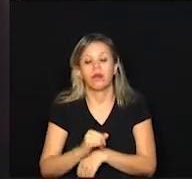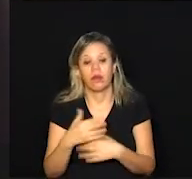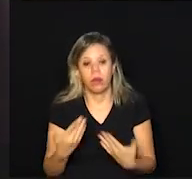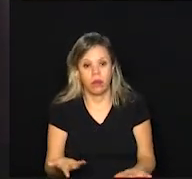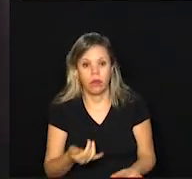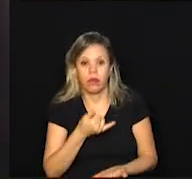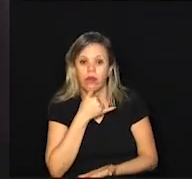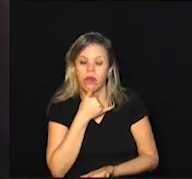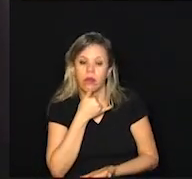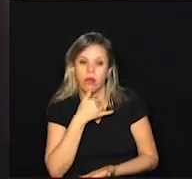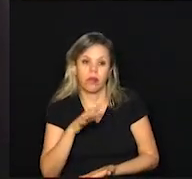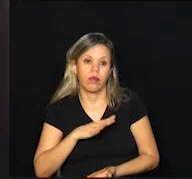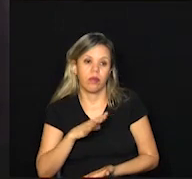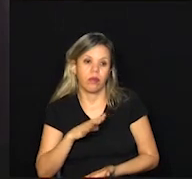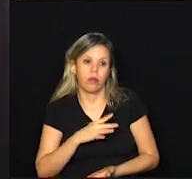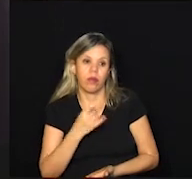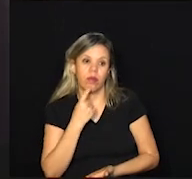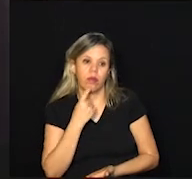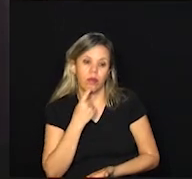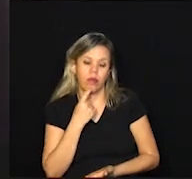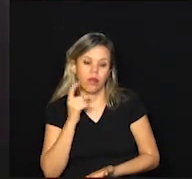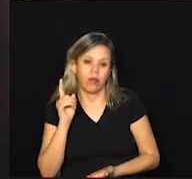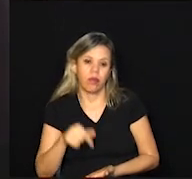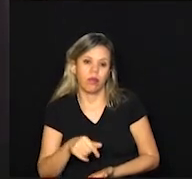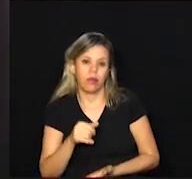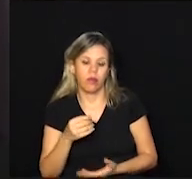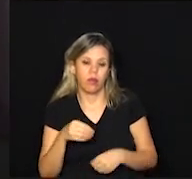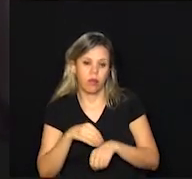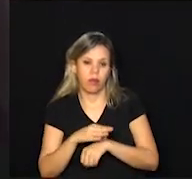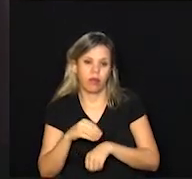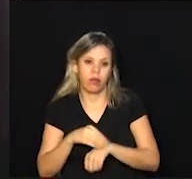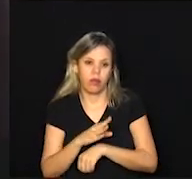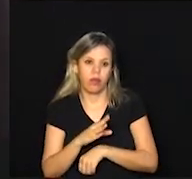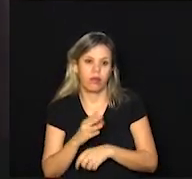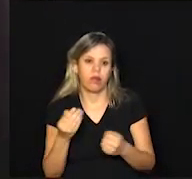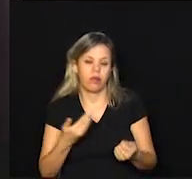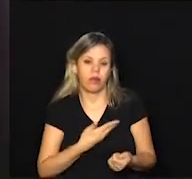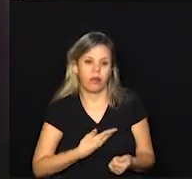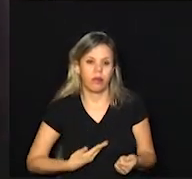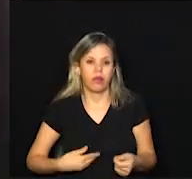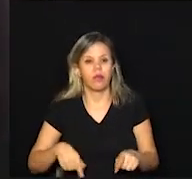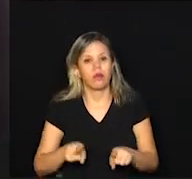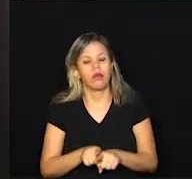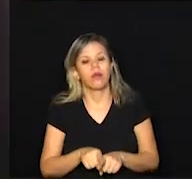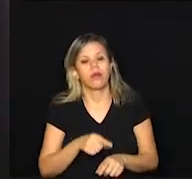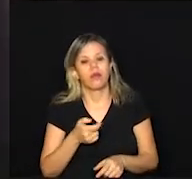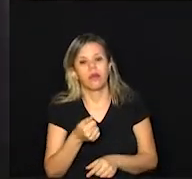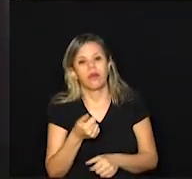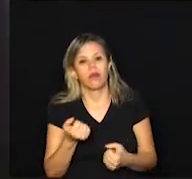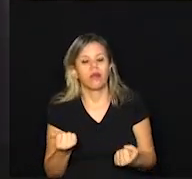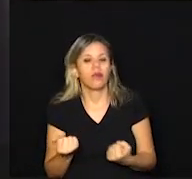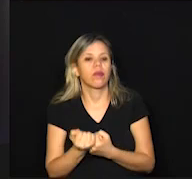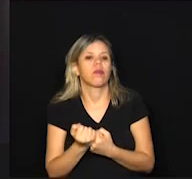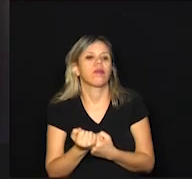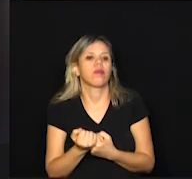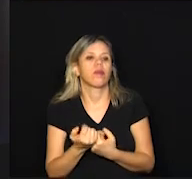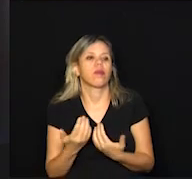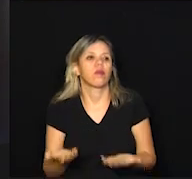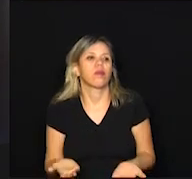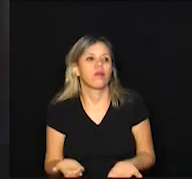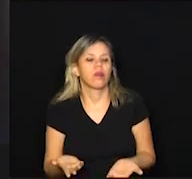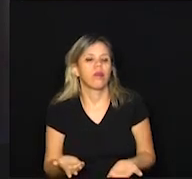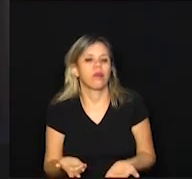mas que infelizmente a cidade de Campinas é da aí o poder municipal dar muito pouco apoio então